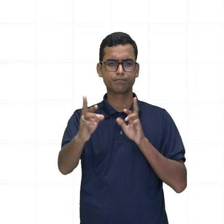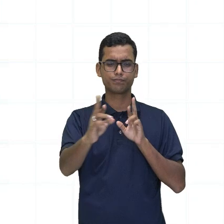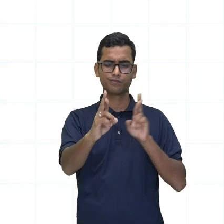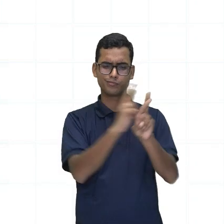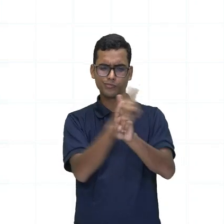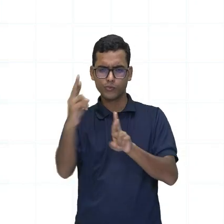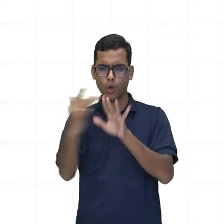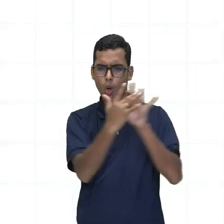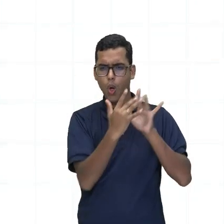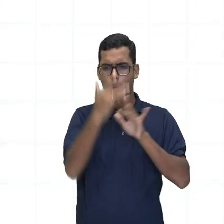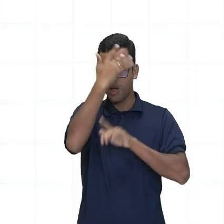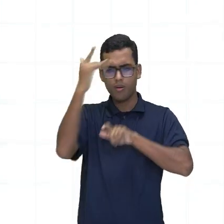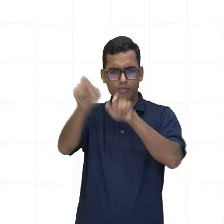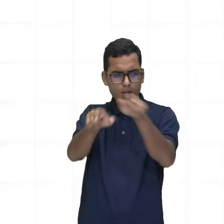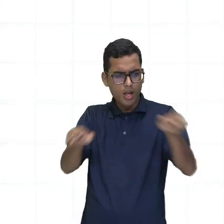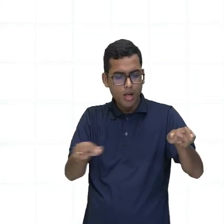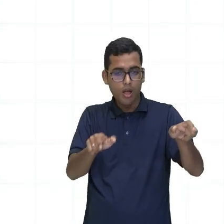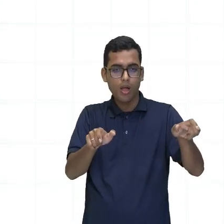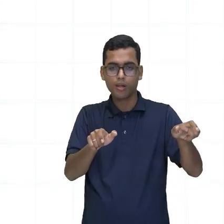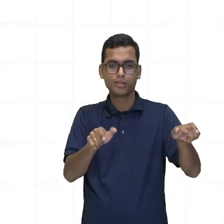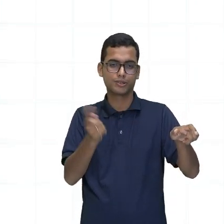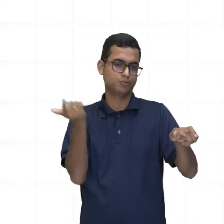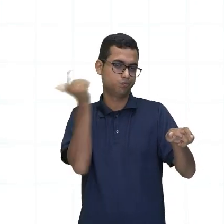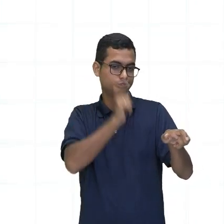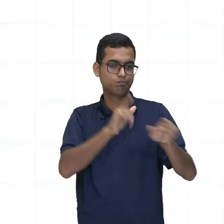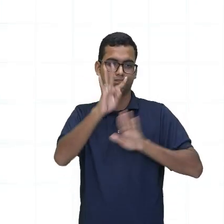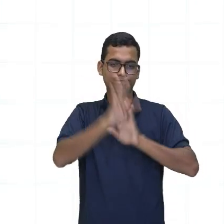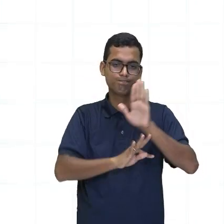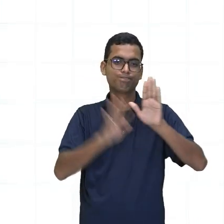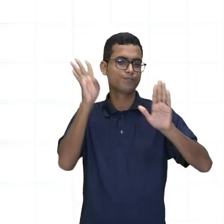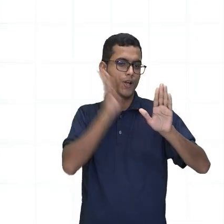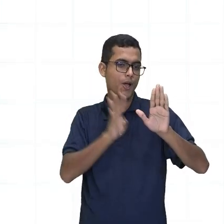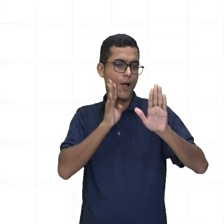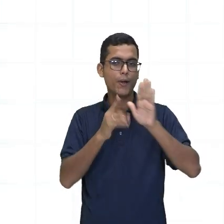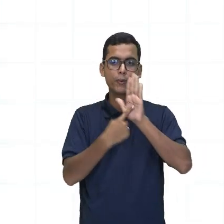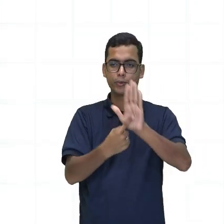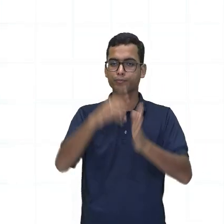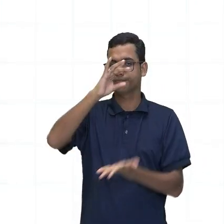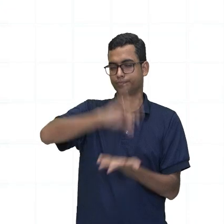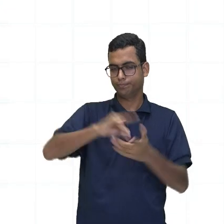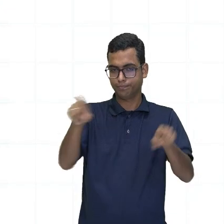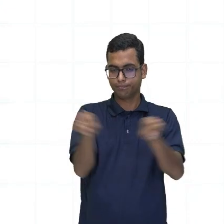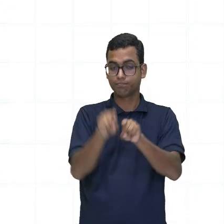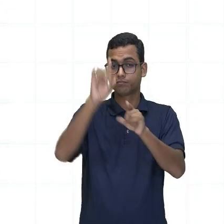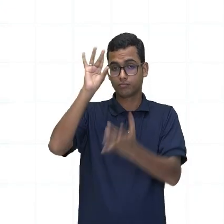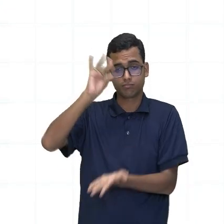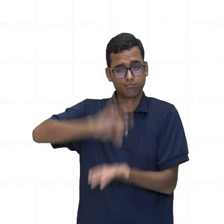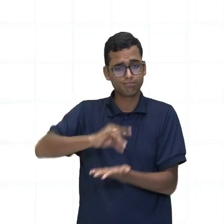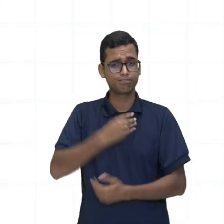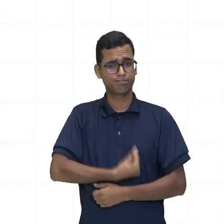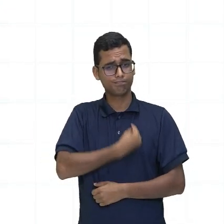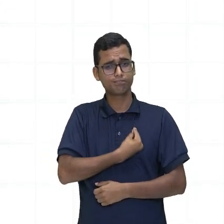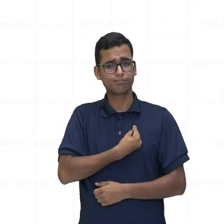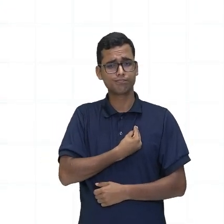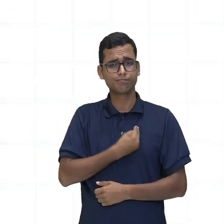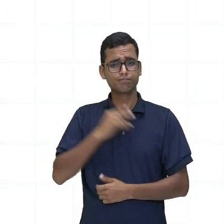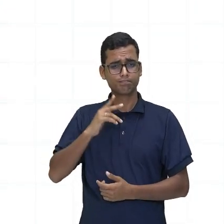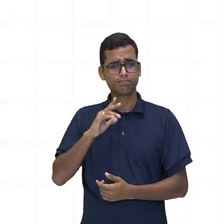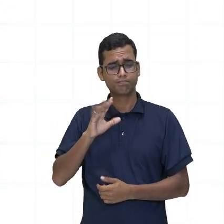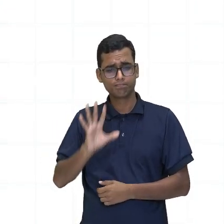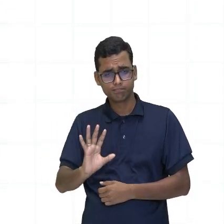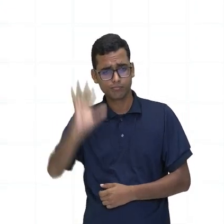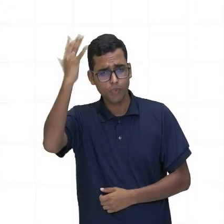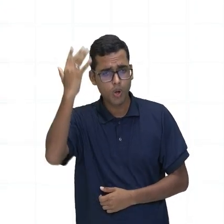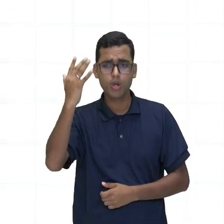no geral. Então, é um texto bem legal, é algo bem real que acontece com